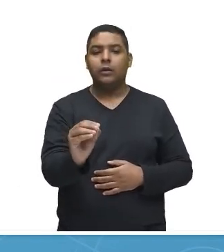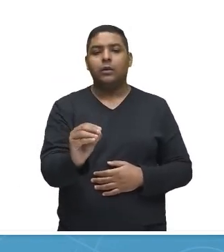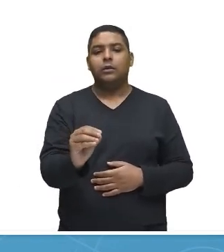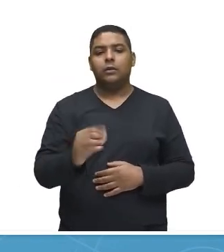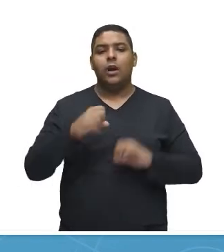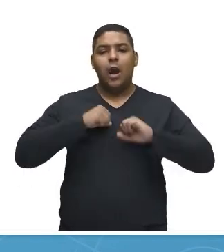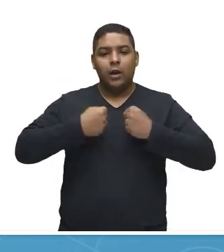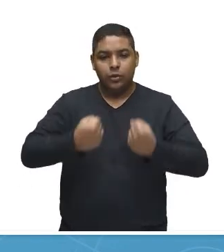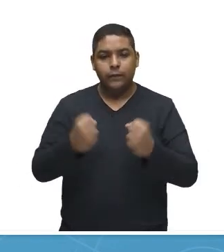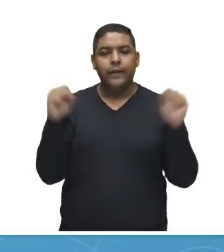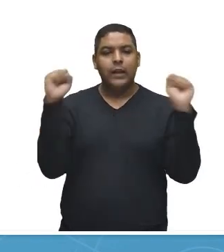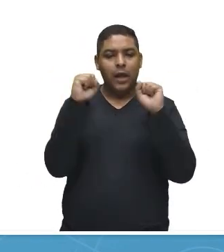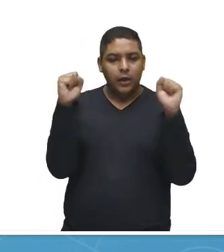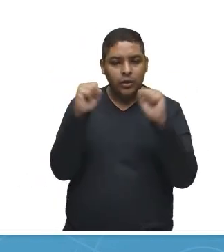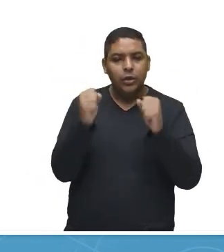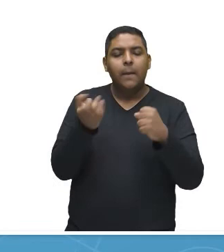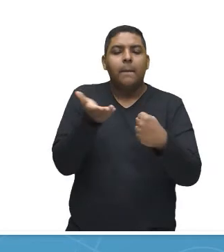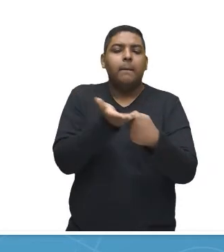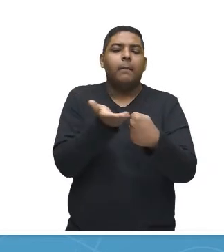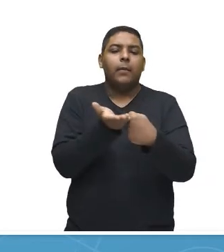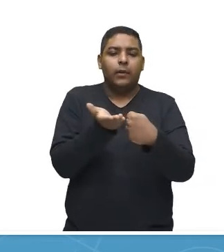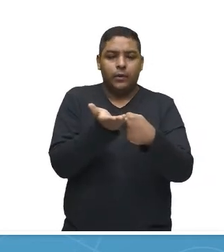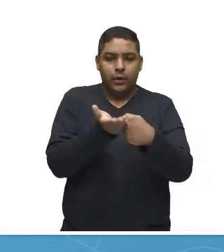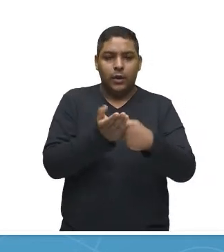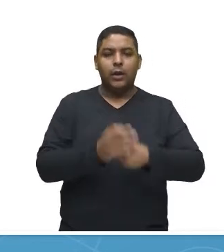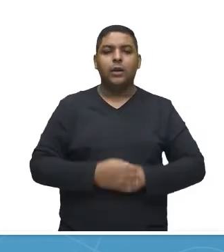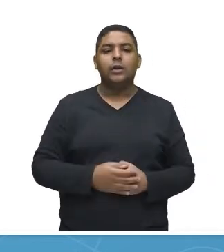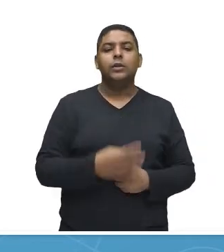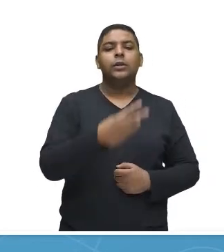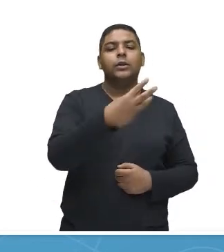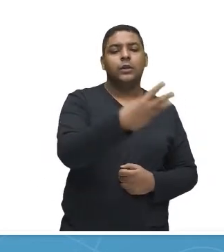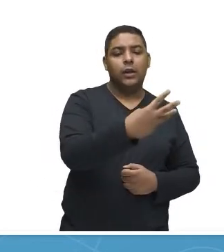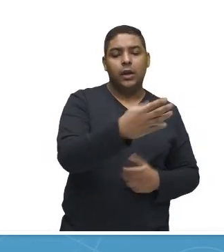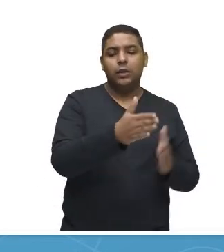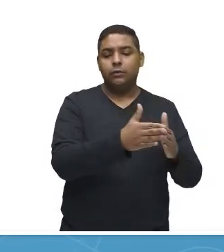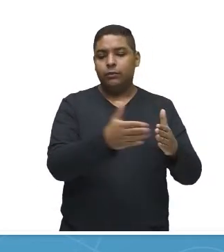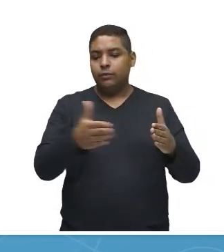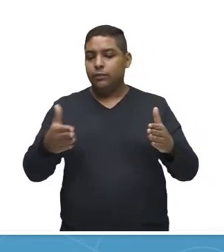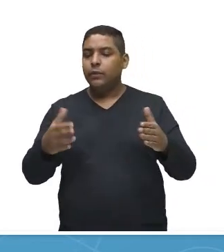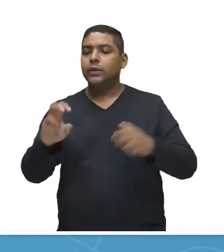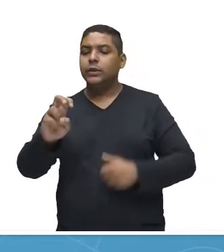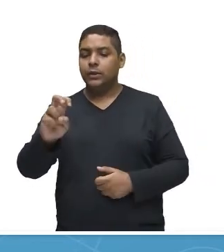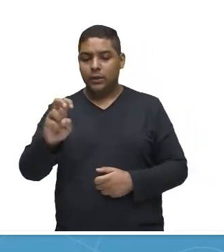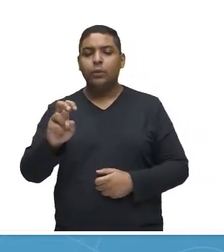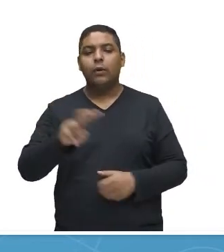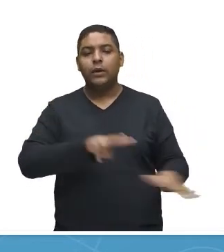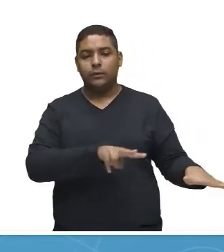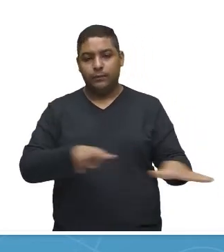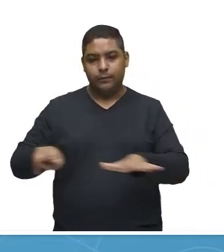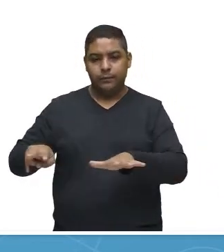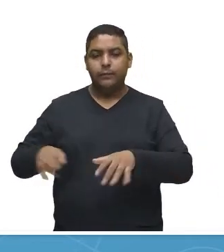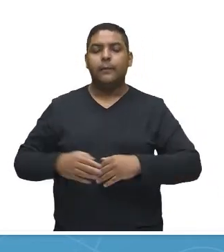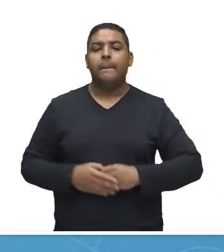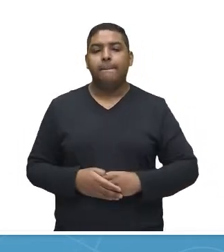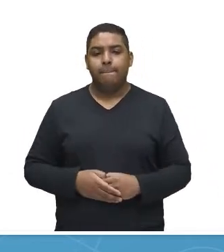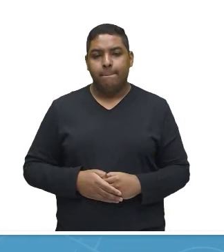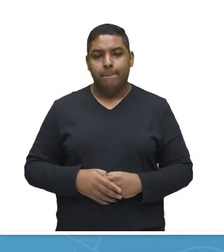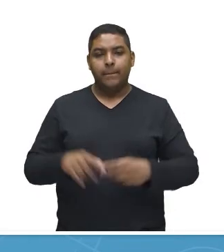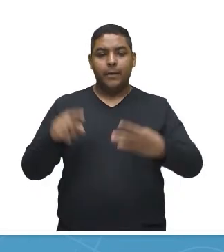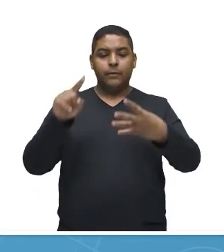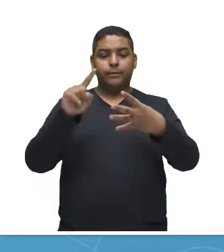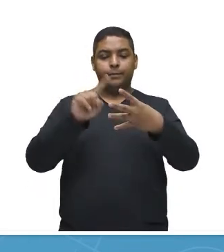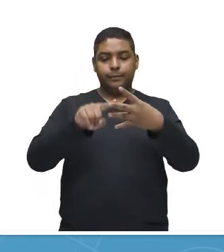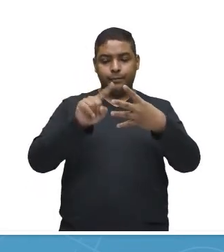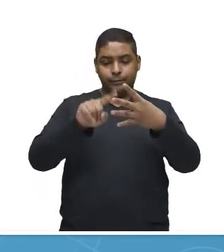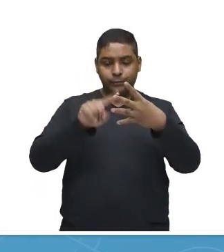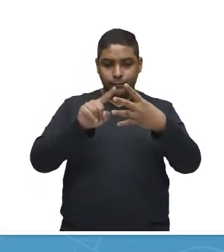gente pode estar fazendo de 3 a 5 vezes na semana. No terceiro degrau, nós temos as atividades relacionadas